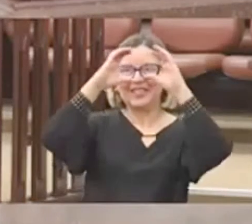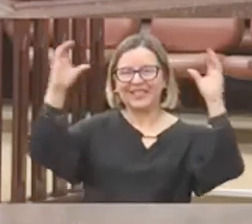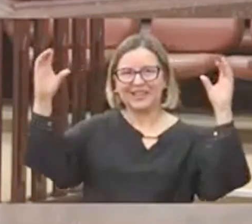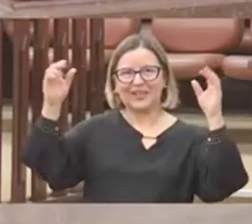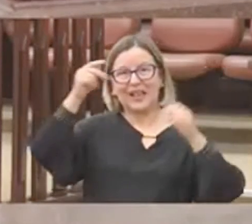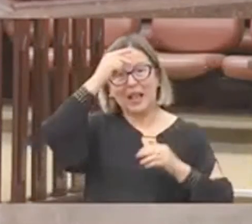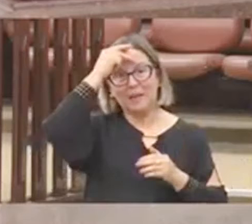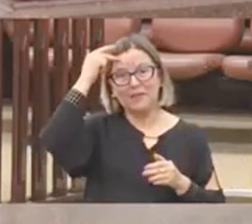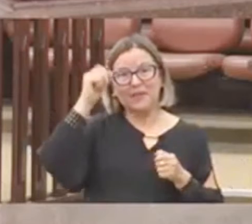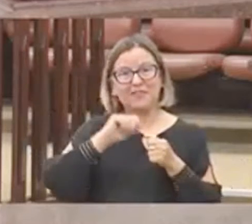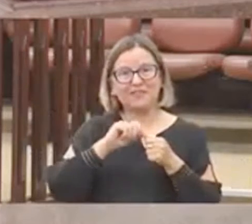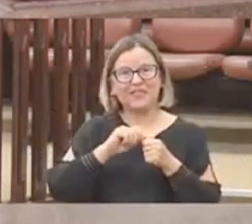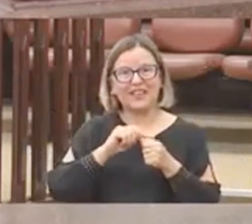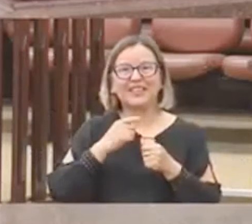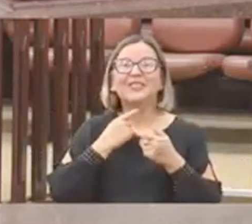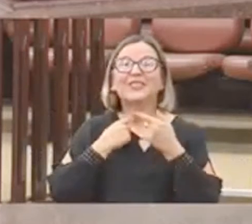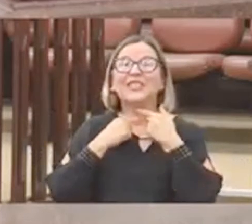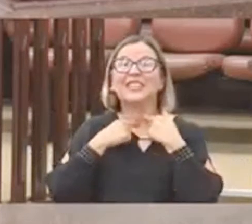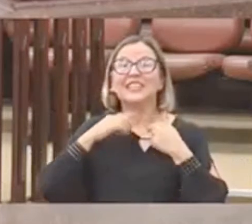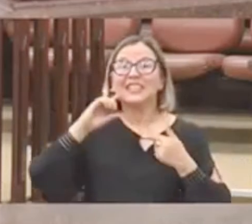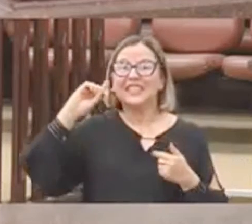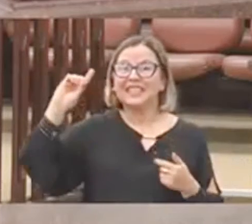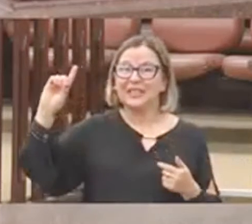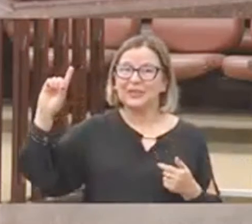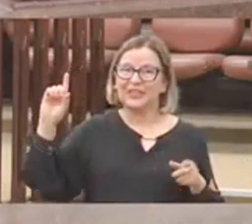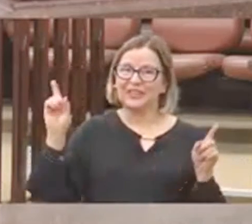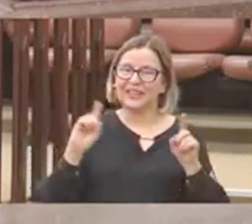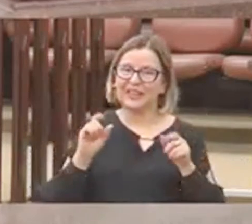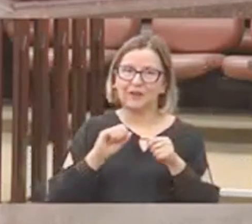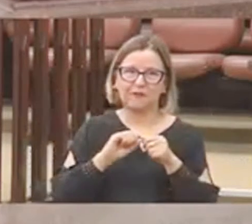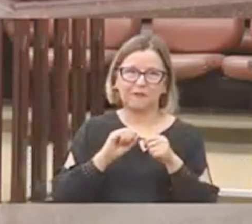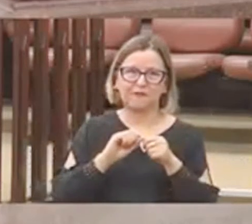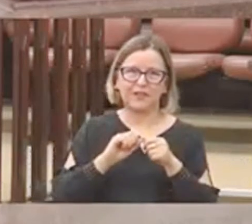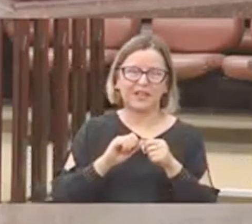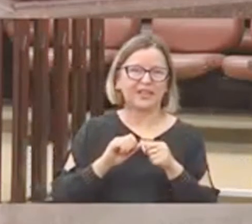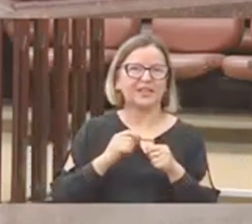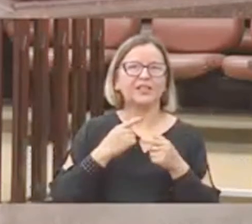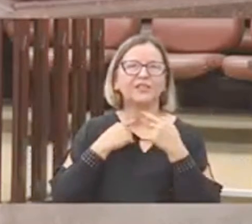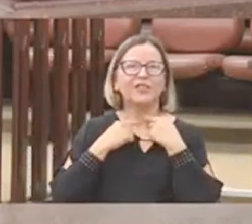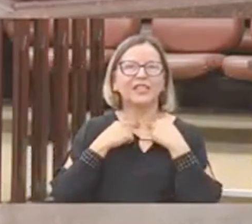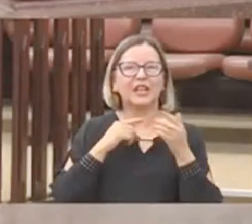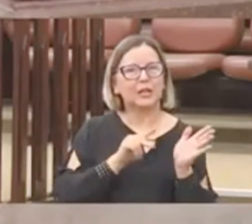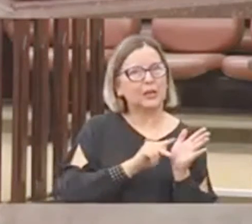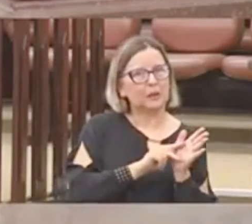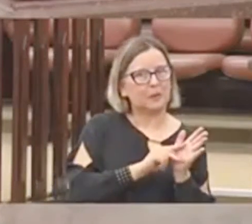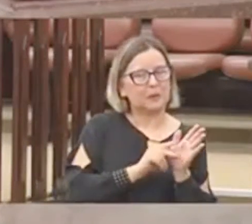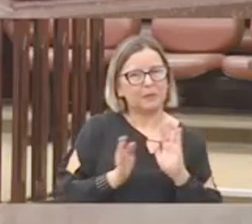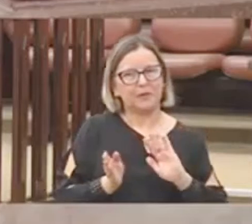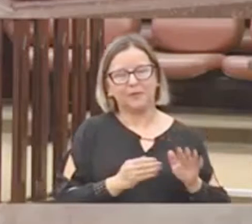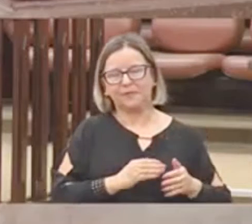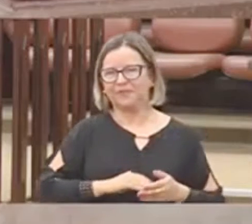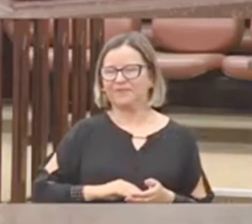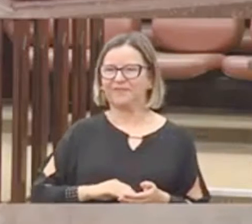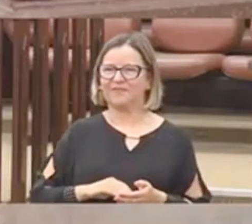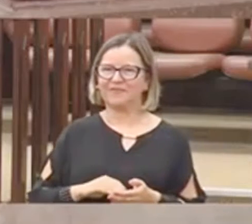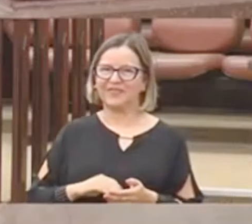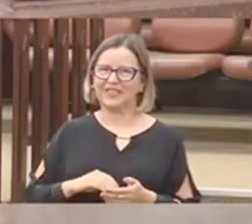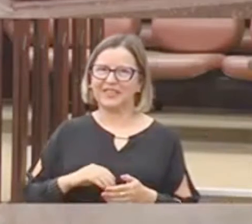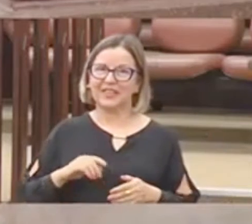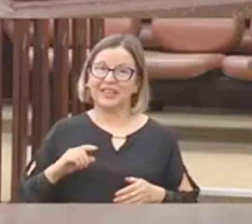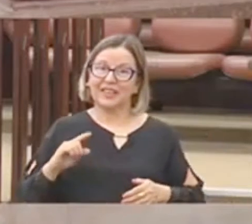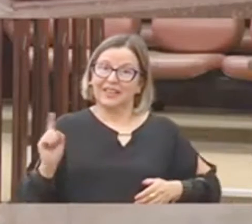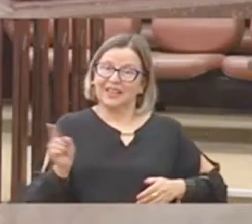Nós somos campeões em decidir e executar os nossos próprios